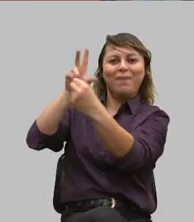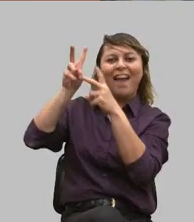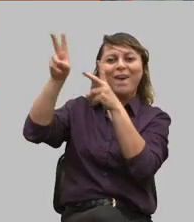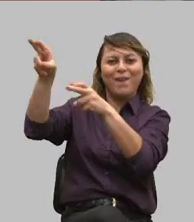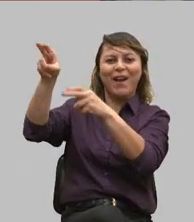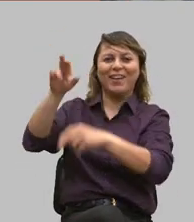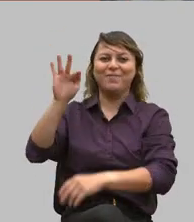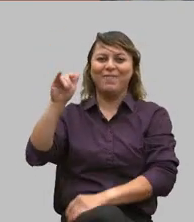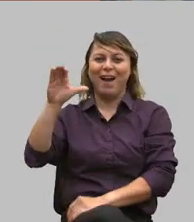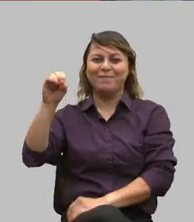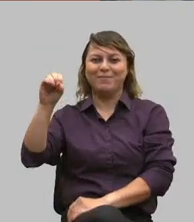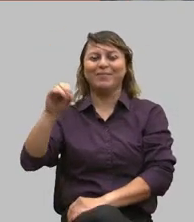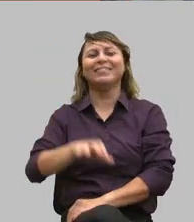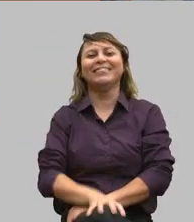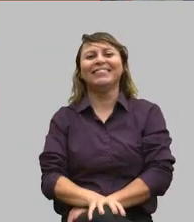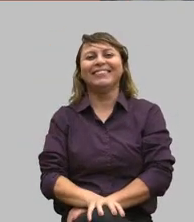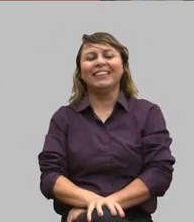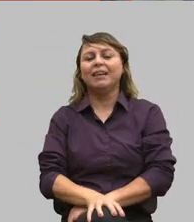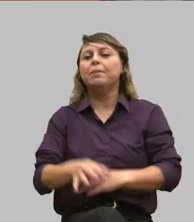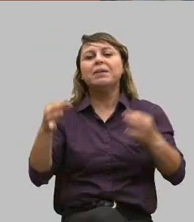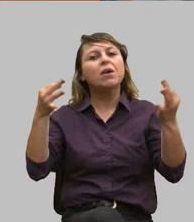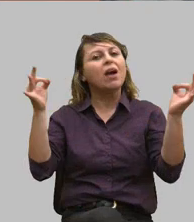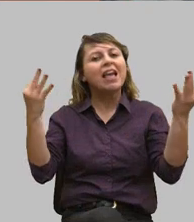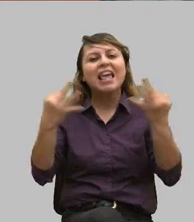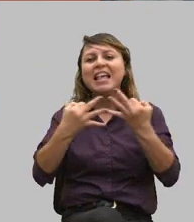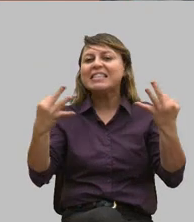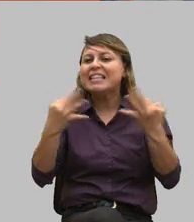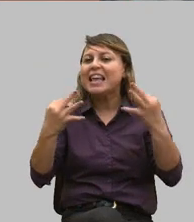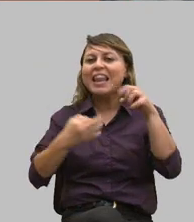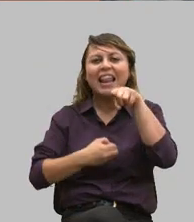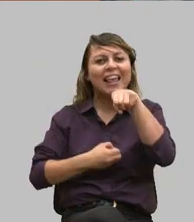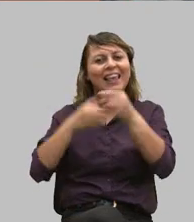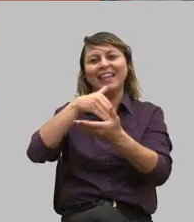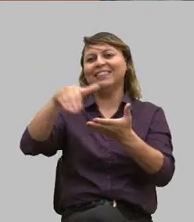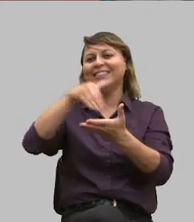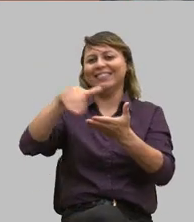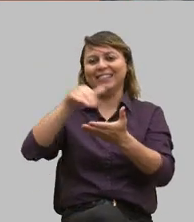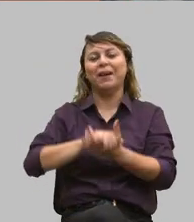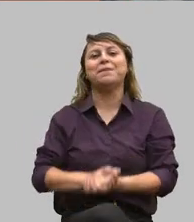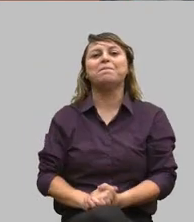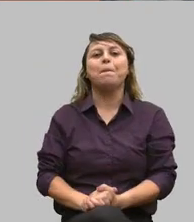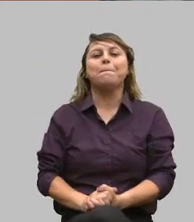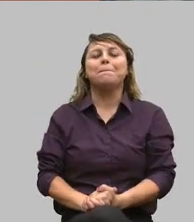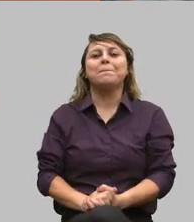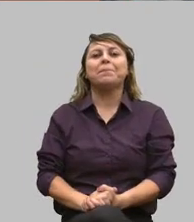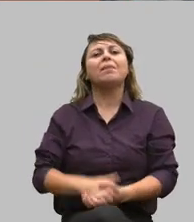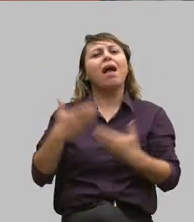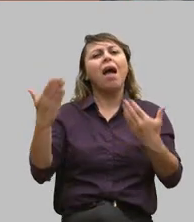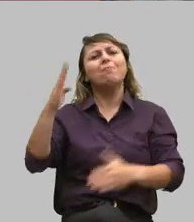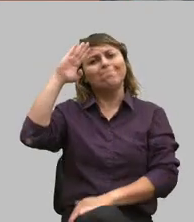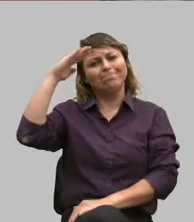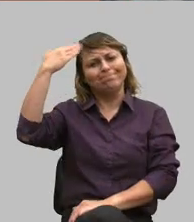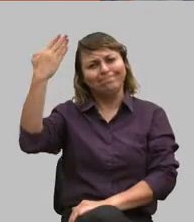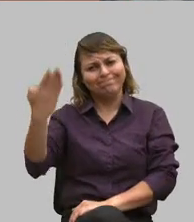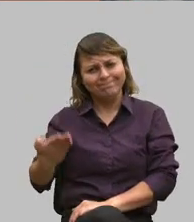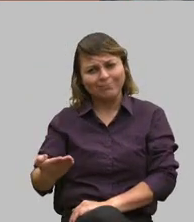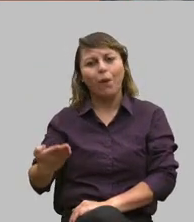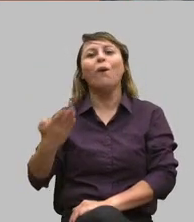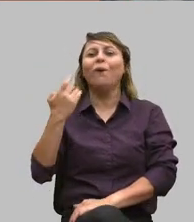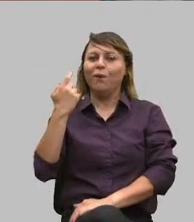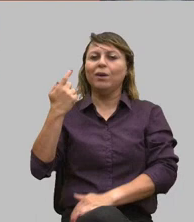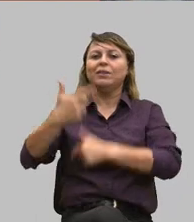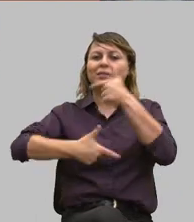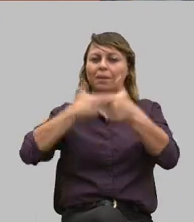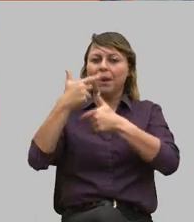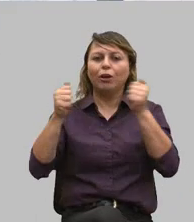secretário mas é um excelente secretário mesmo pra gente é uma É uma honra trabalharmos juntos